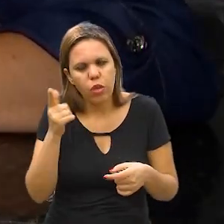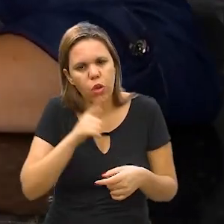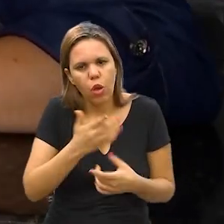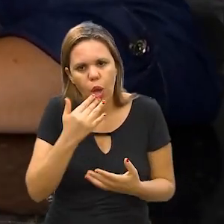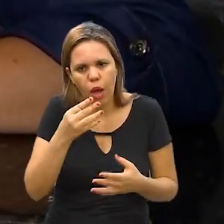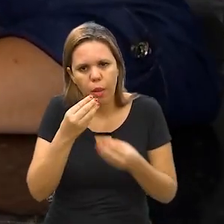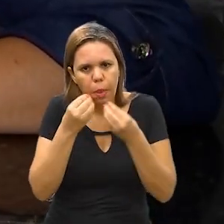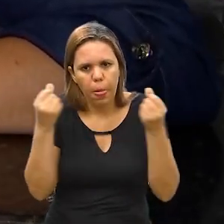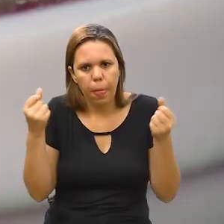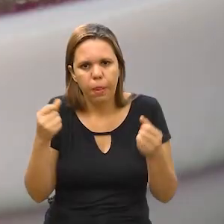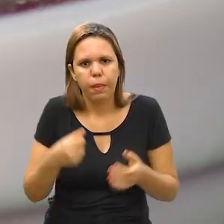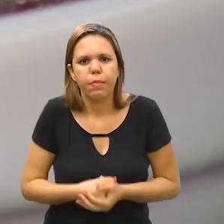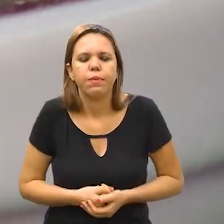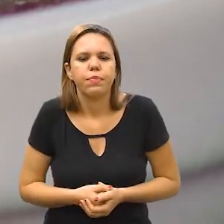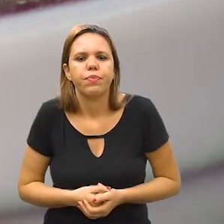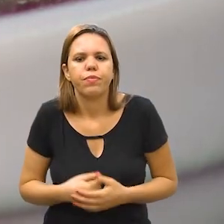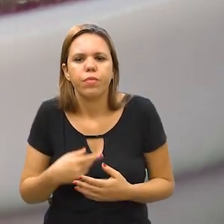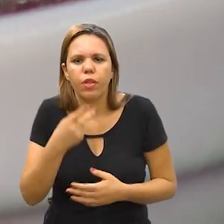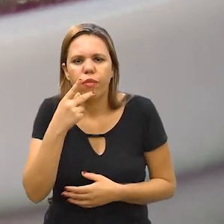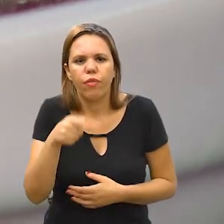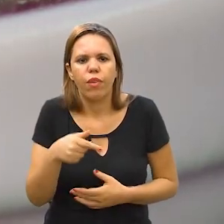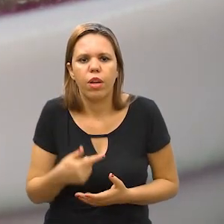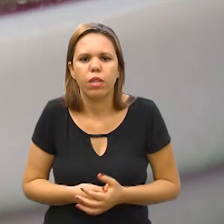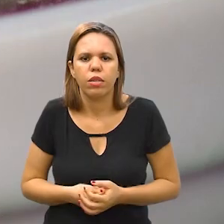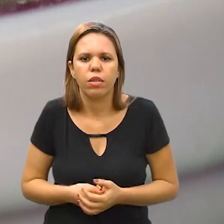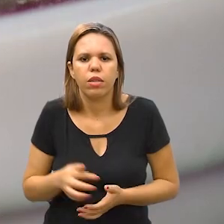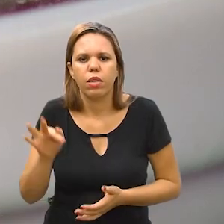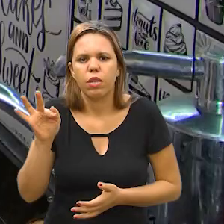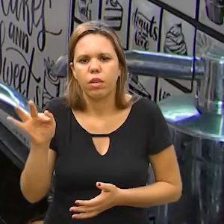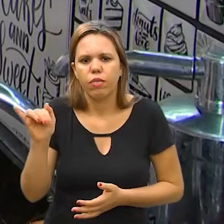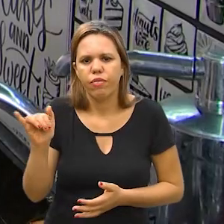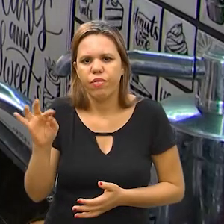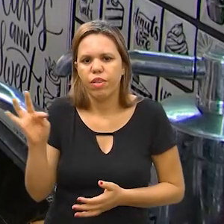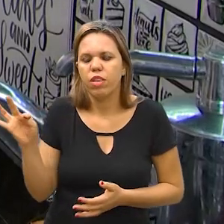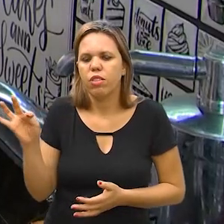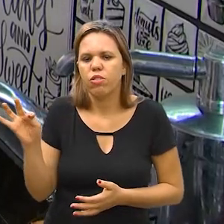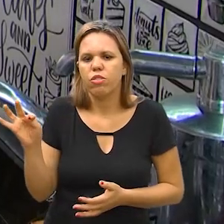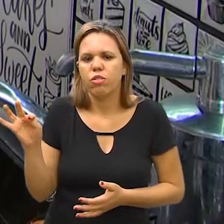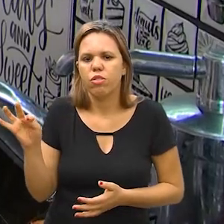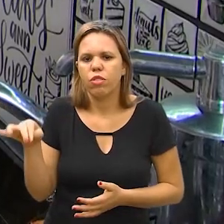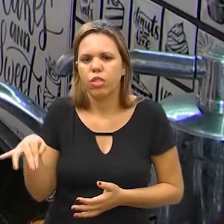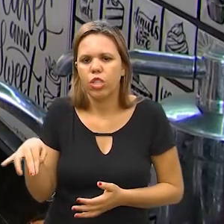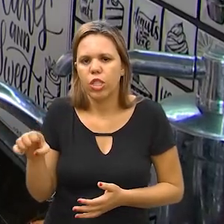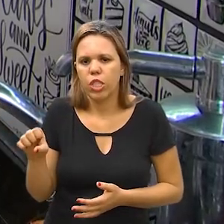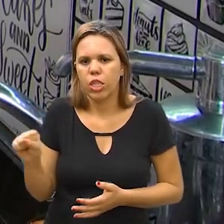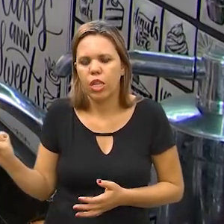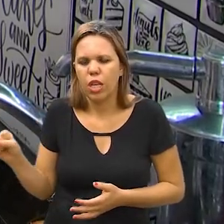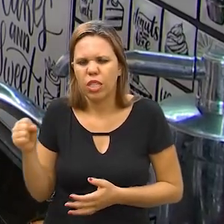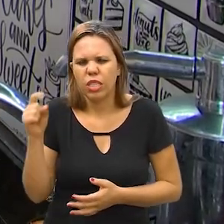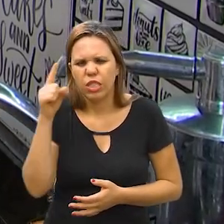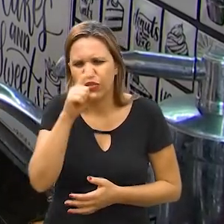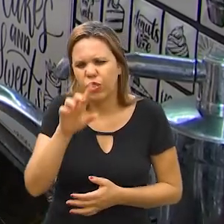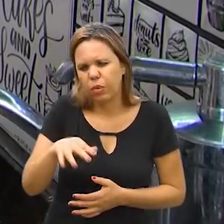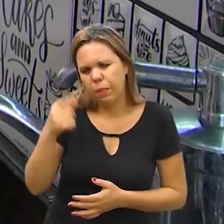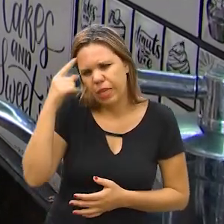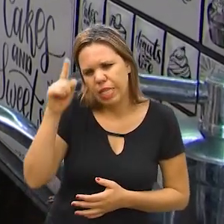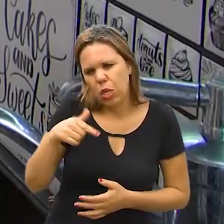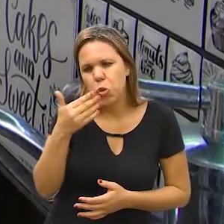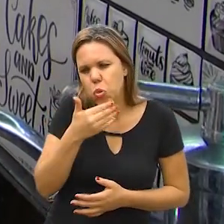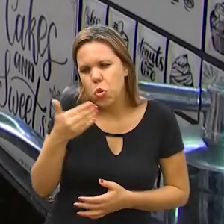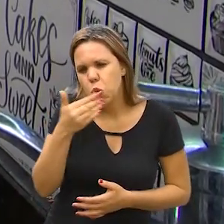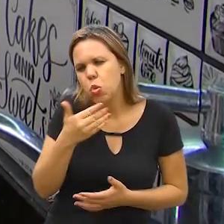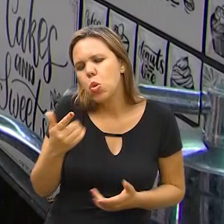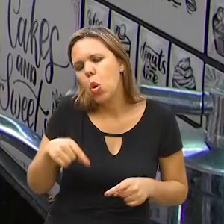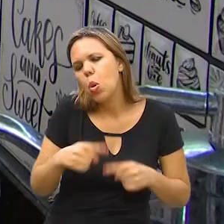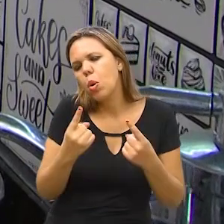consegue ter um sabor na comida. Quando a gente fala desse mundo fit, dificilmente pensar na questão do doce, sempre um desafio para quem se